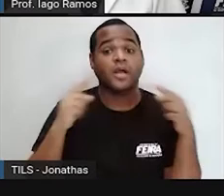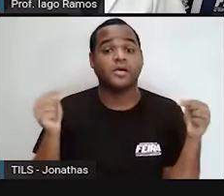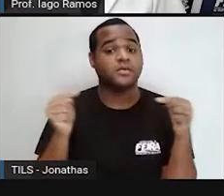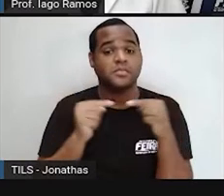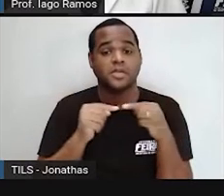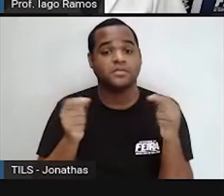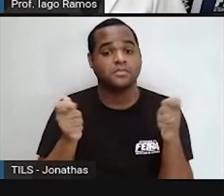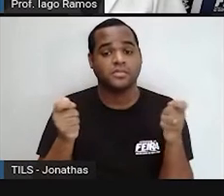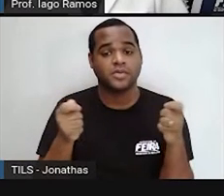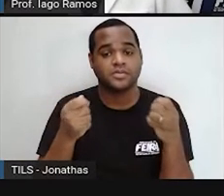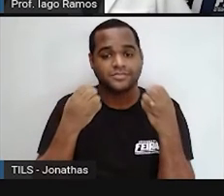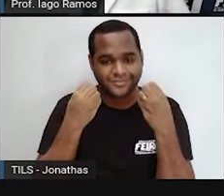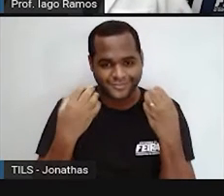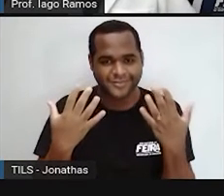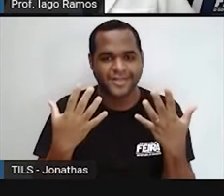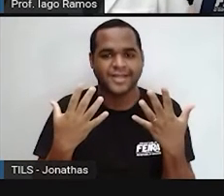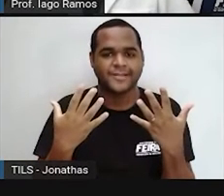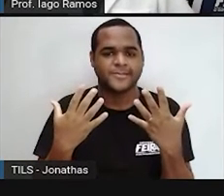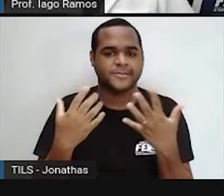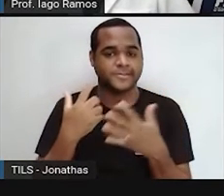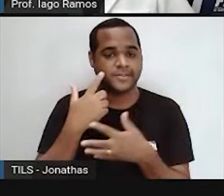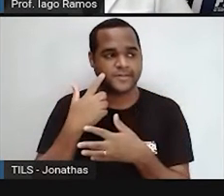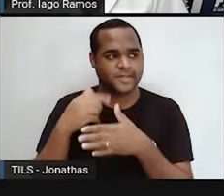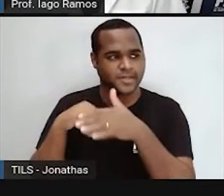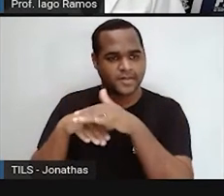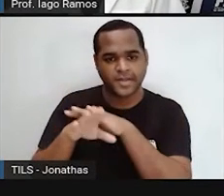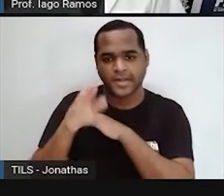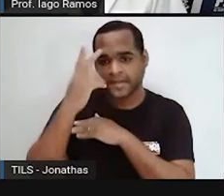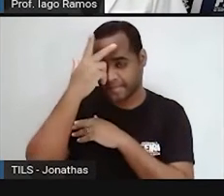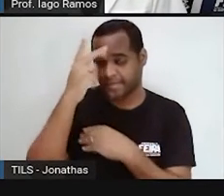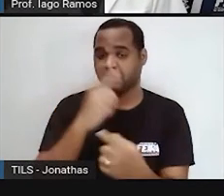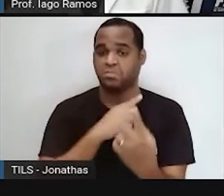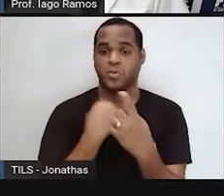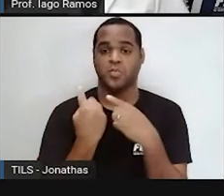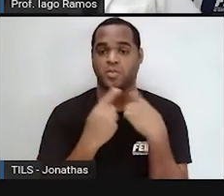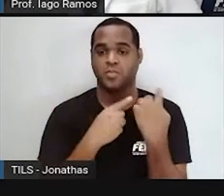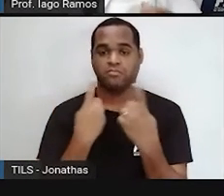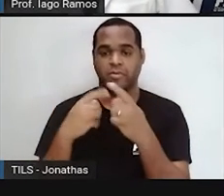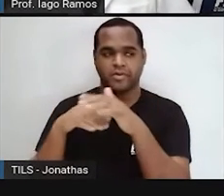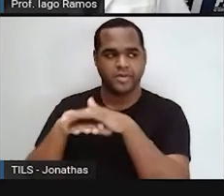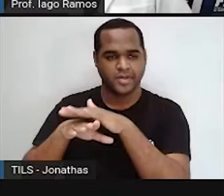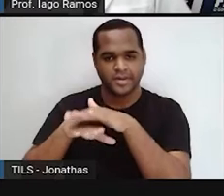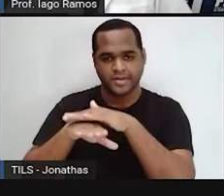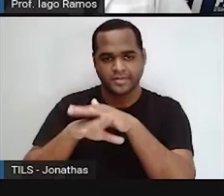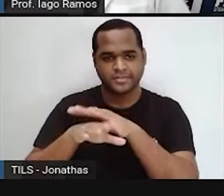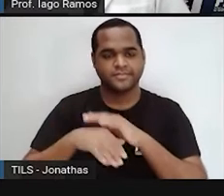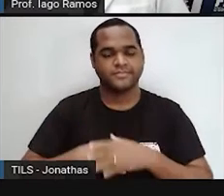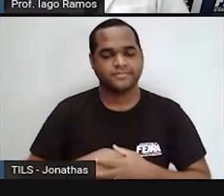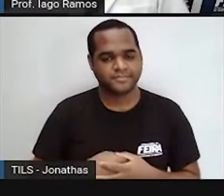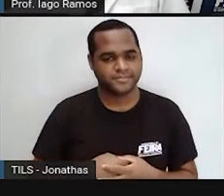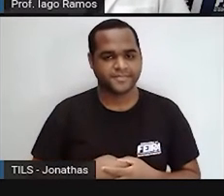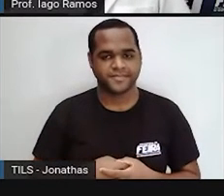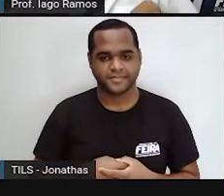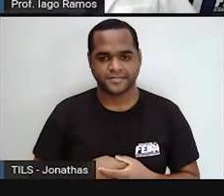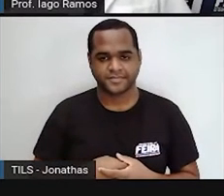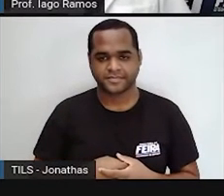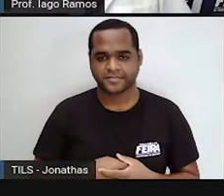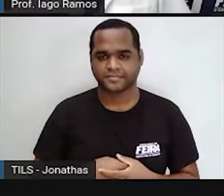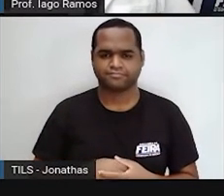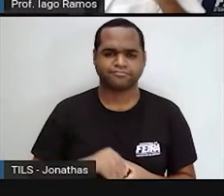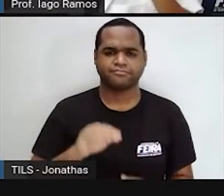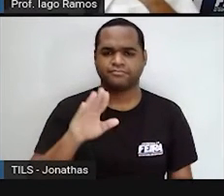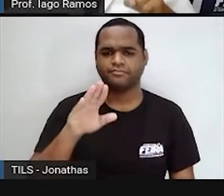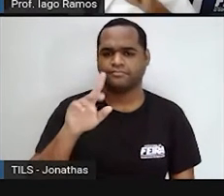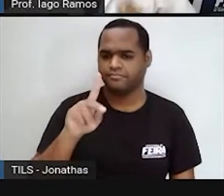viram para isso né era para abrigar mortos de Fato né mas a sua forma essa sua forma de